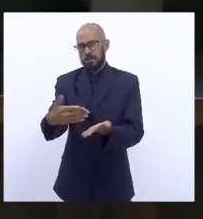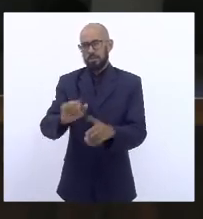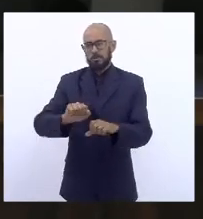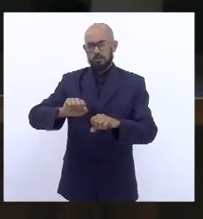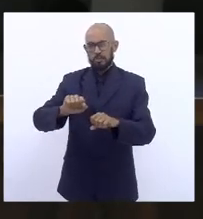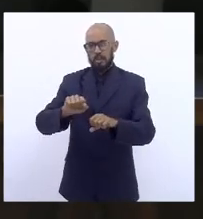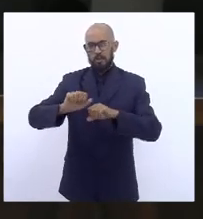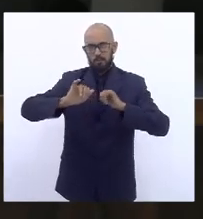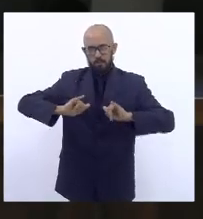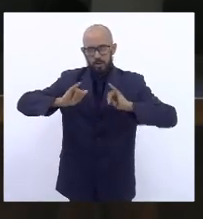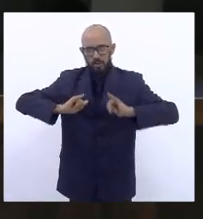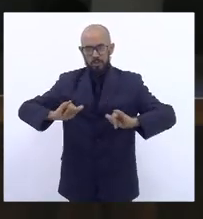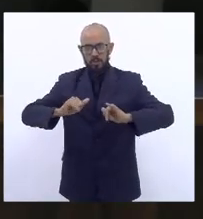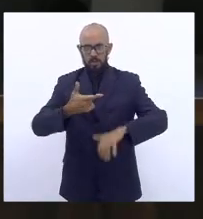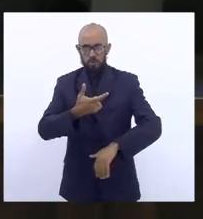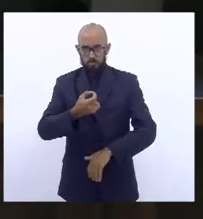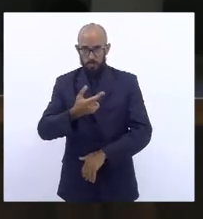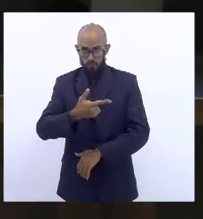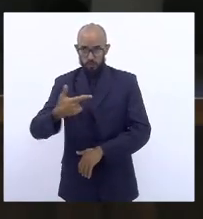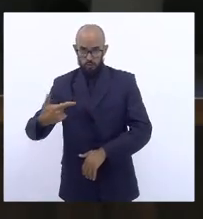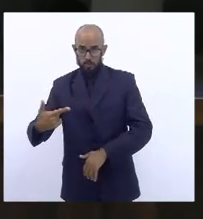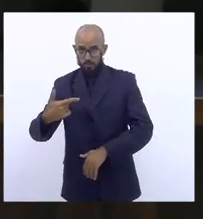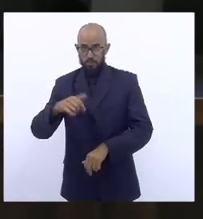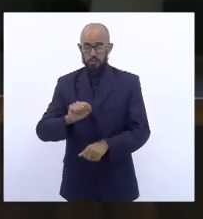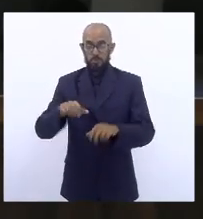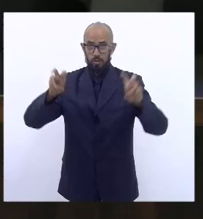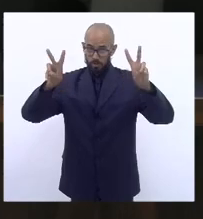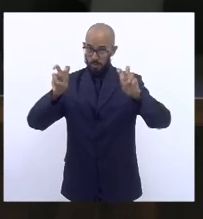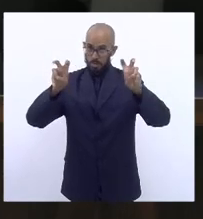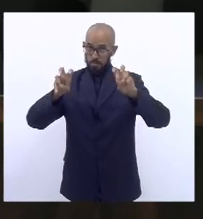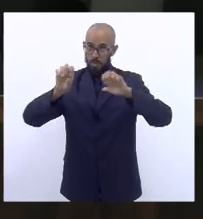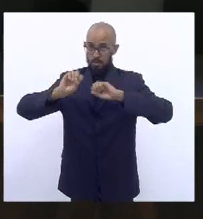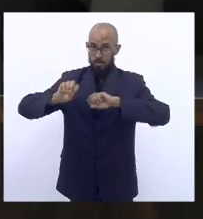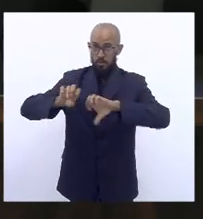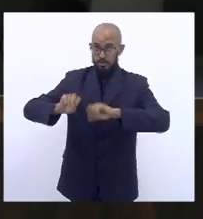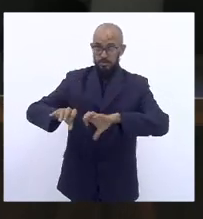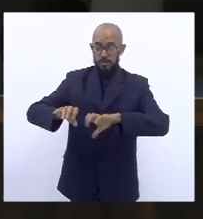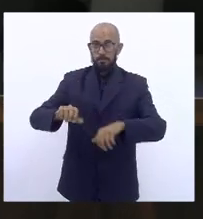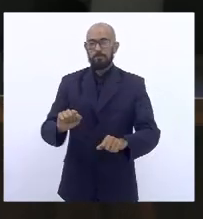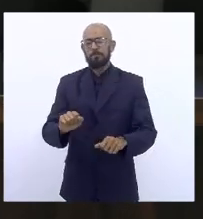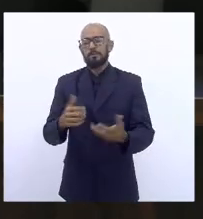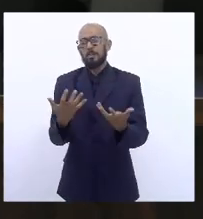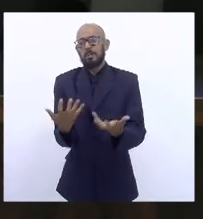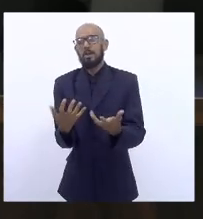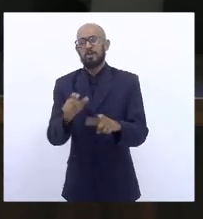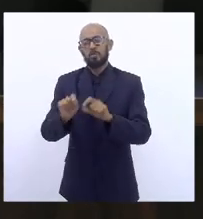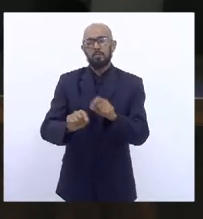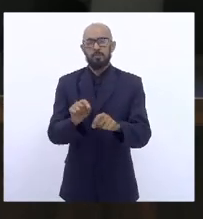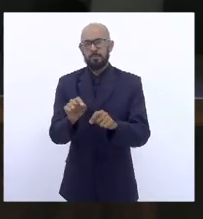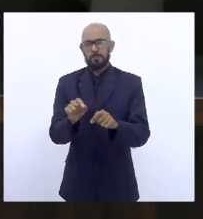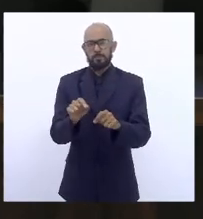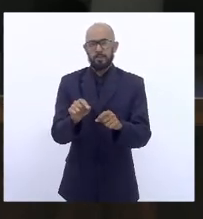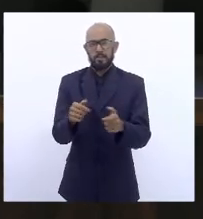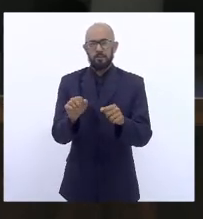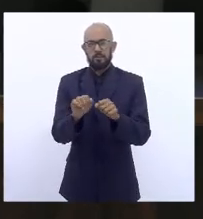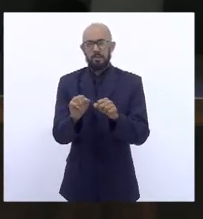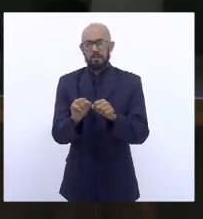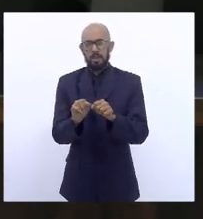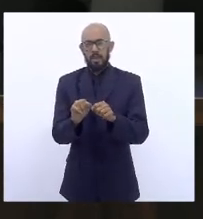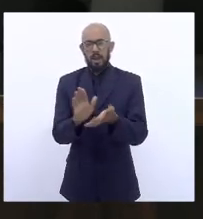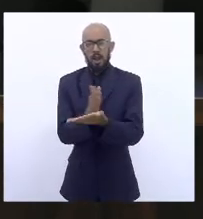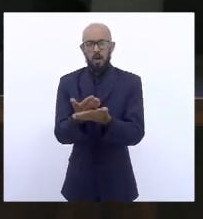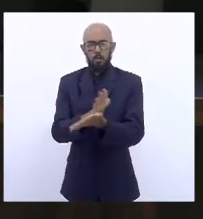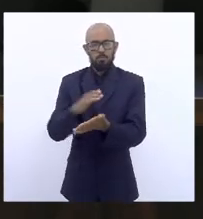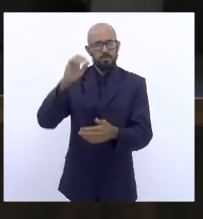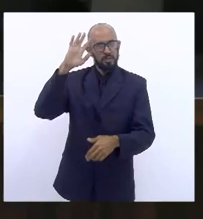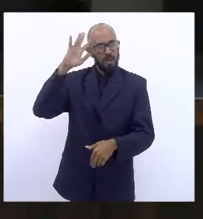Fraternidade 2022, cujo tema é educação, eu queria fazer algumas